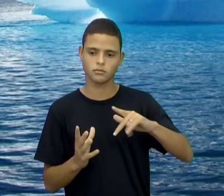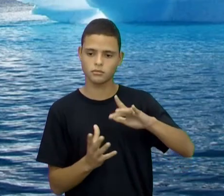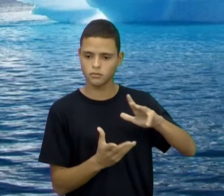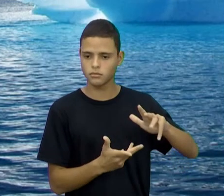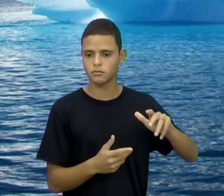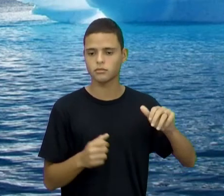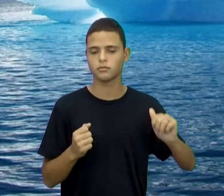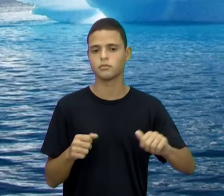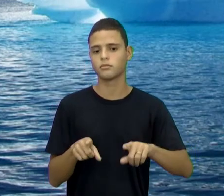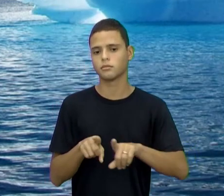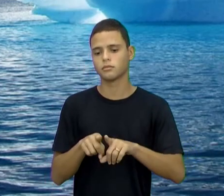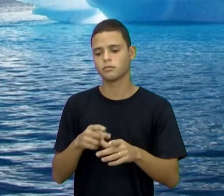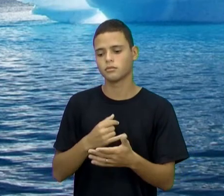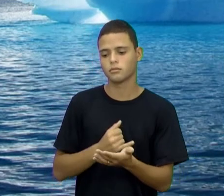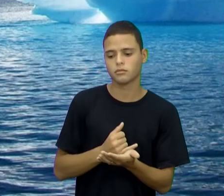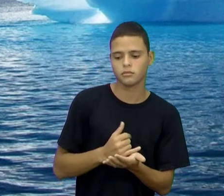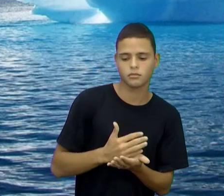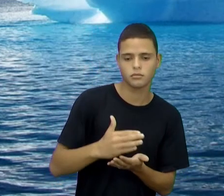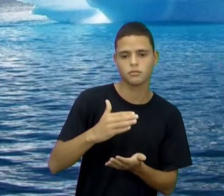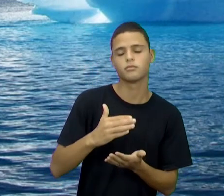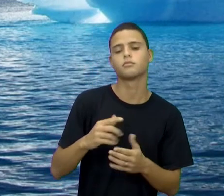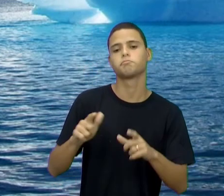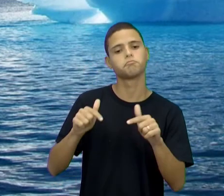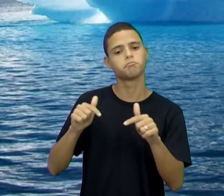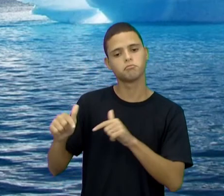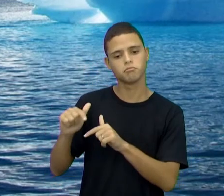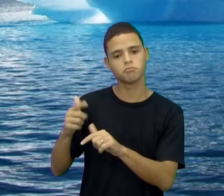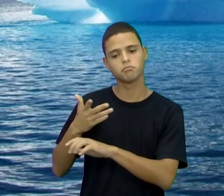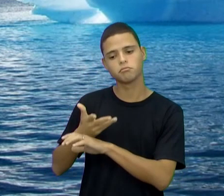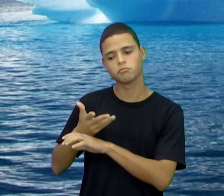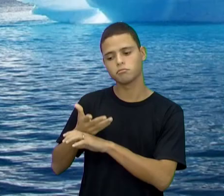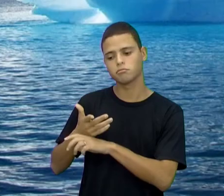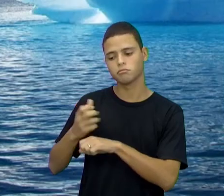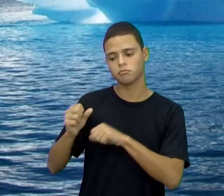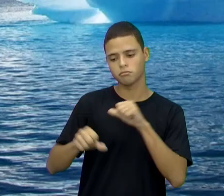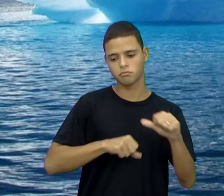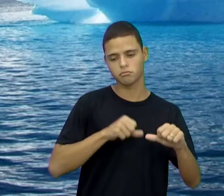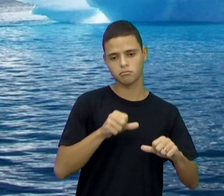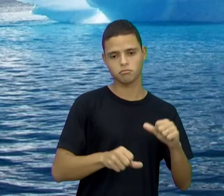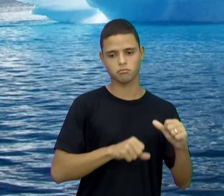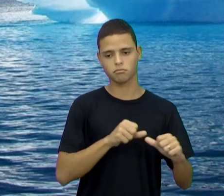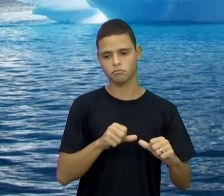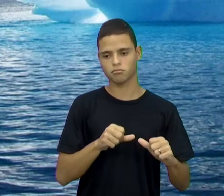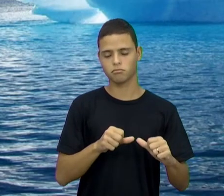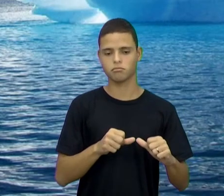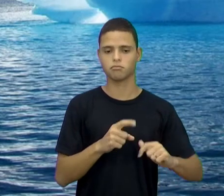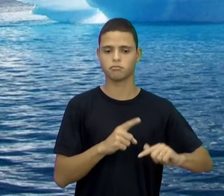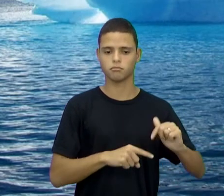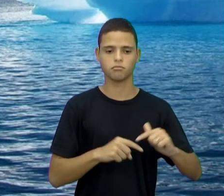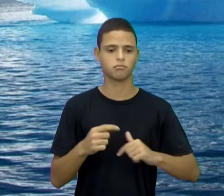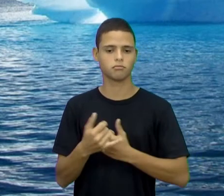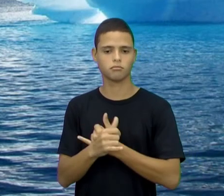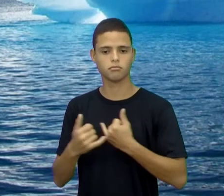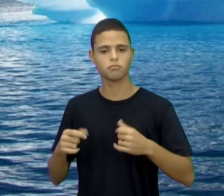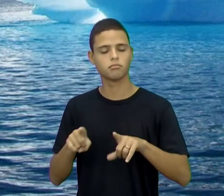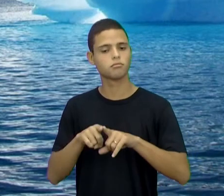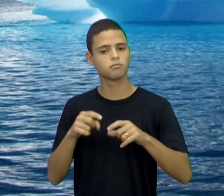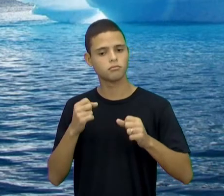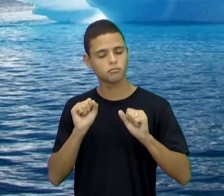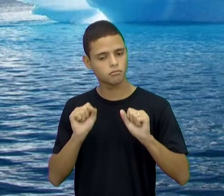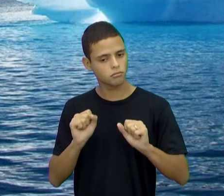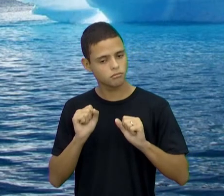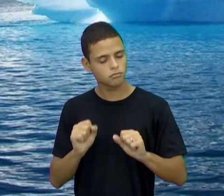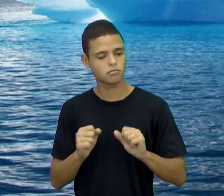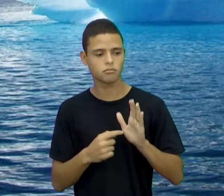né, fazer uma introdução do trabalho do componente transformações de matéria e energia, né, e aí pode expor para a sala